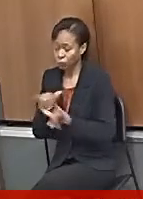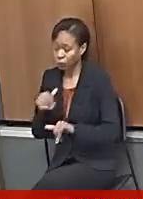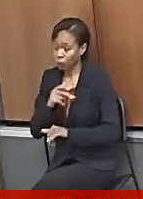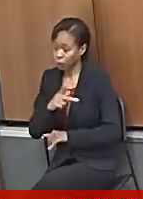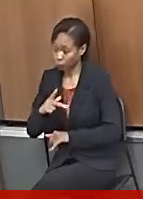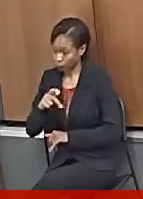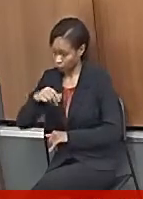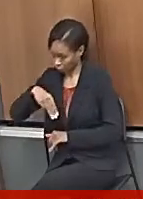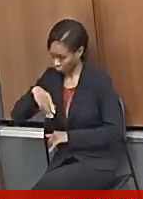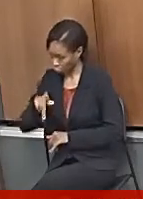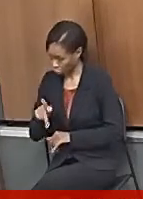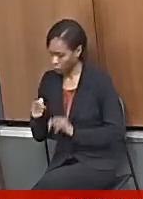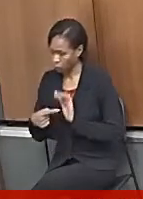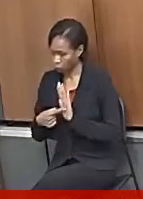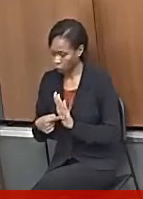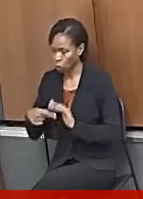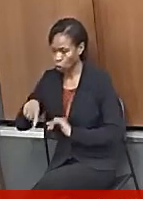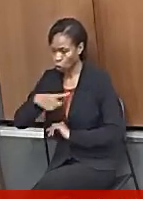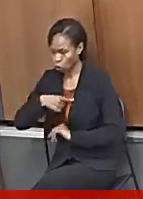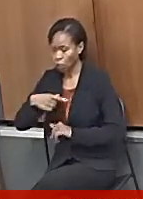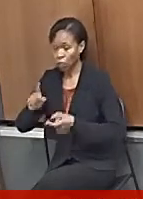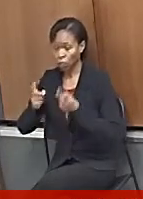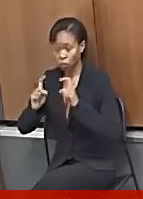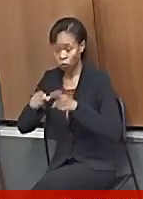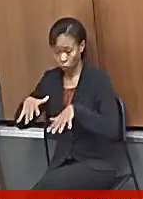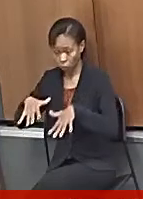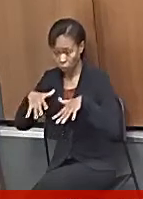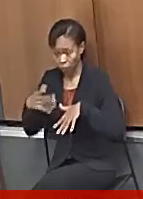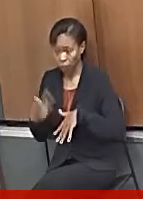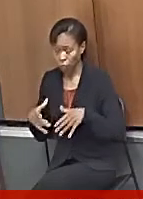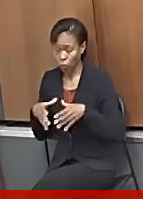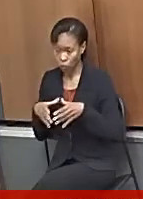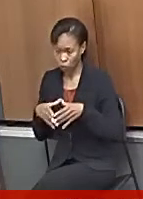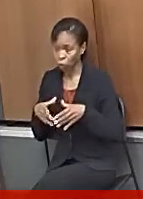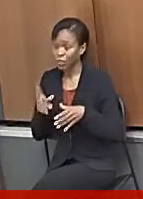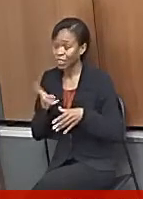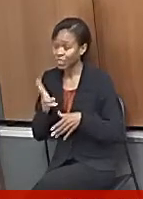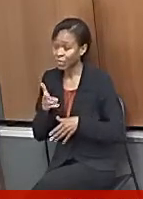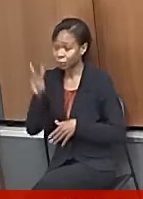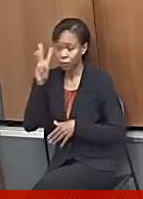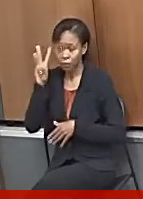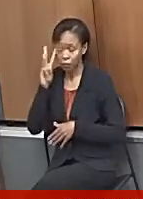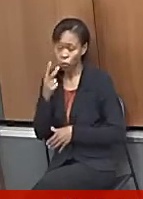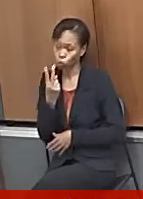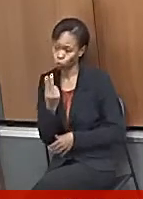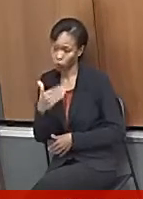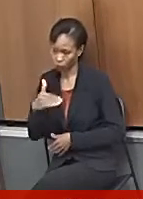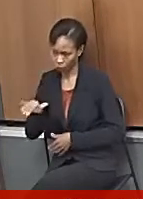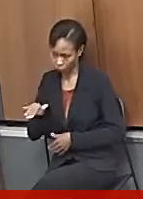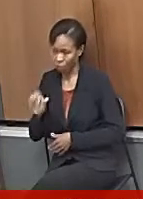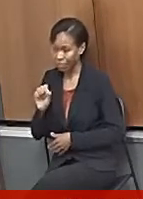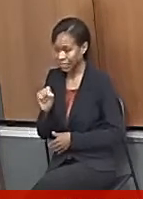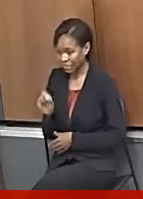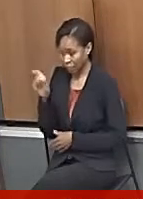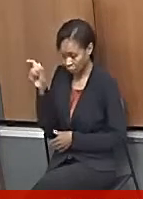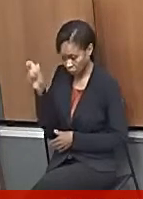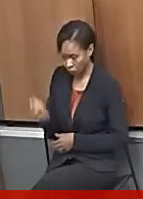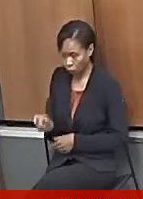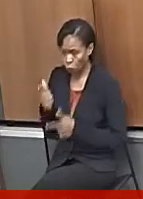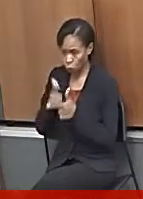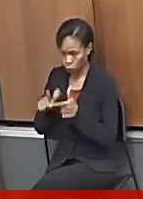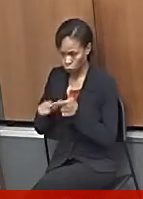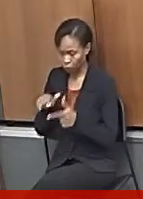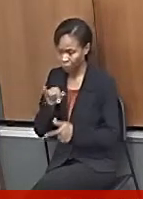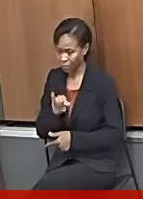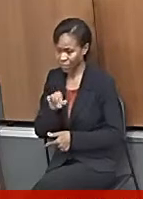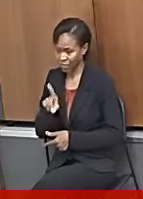mg nós temos reunião ordinária dessa comissão toda terça feira 26 se o problema da senhora dona nilde